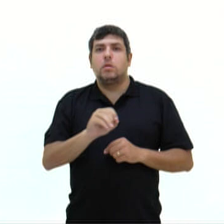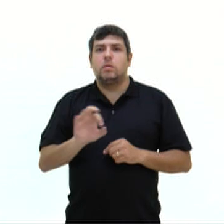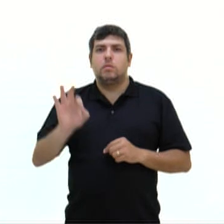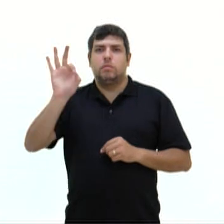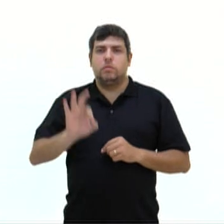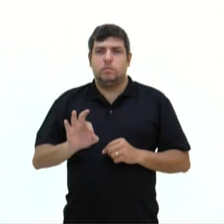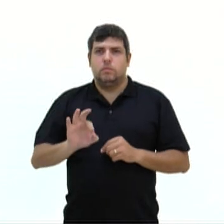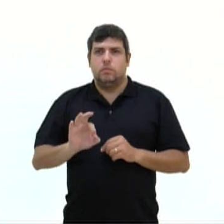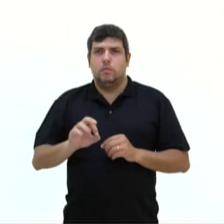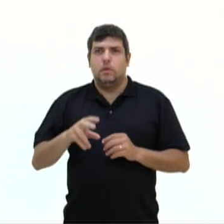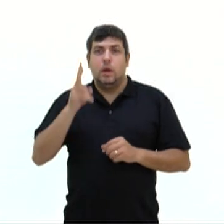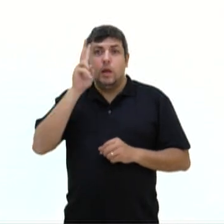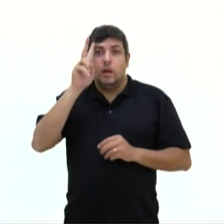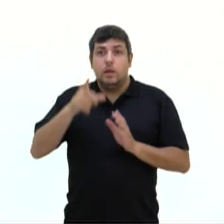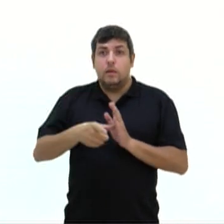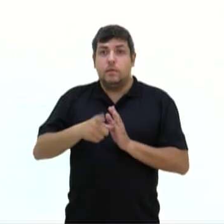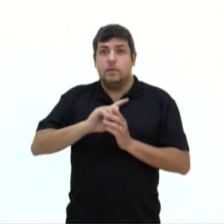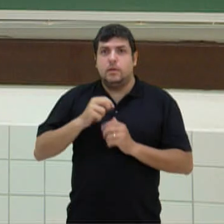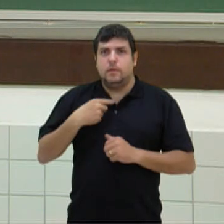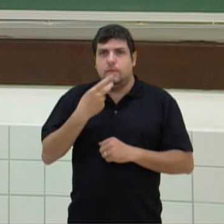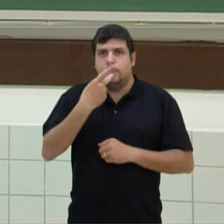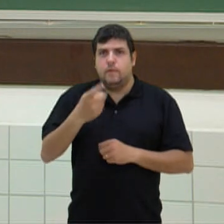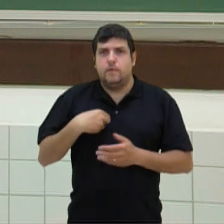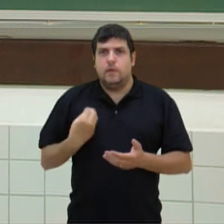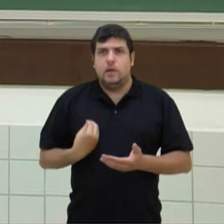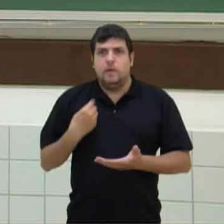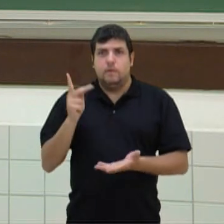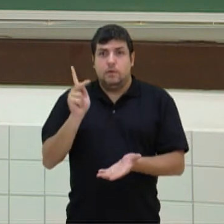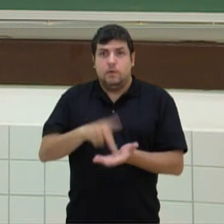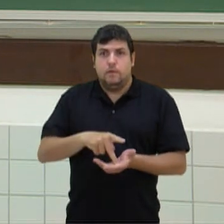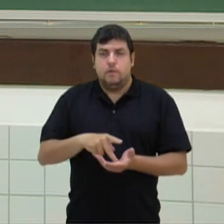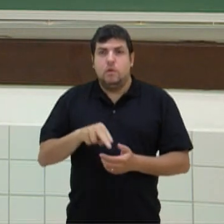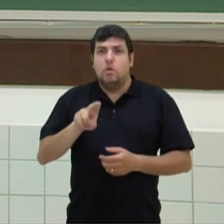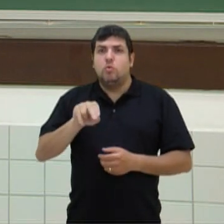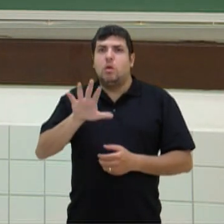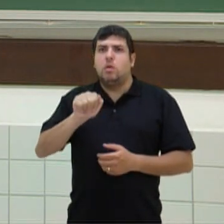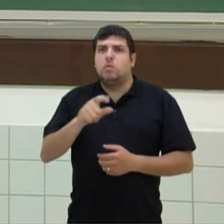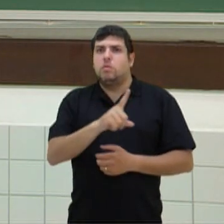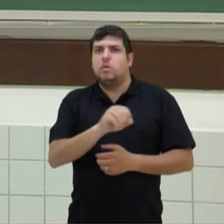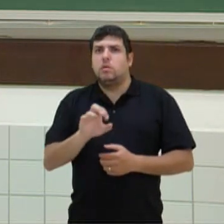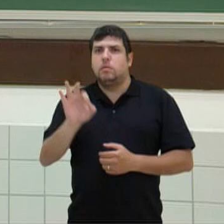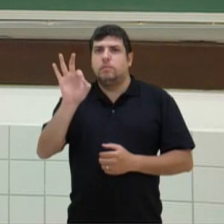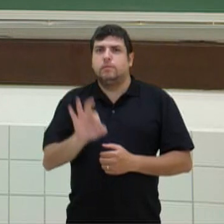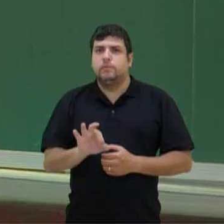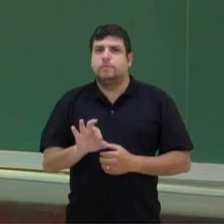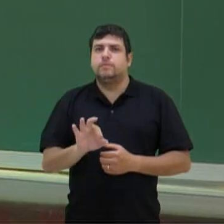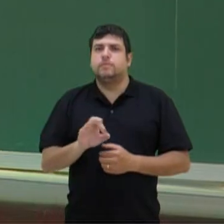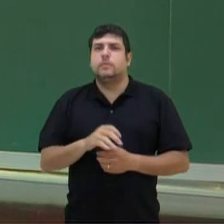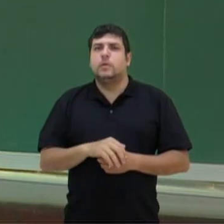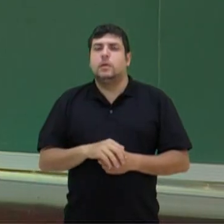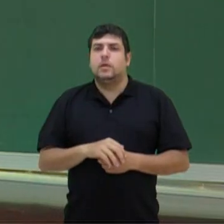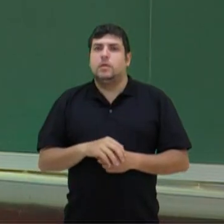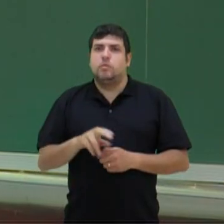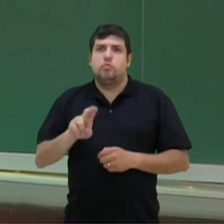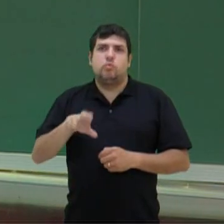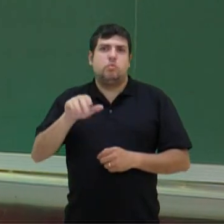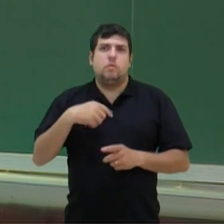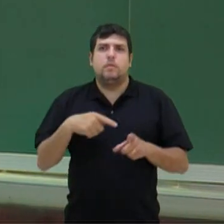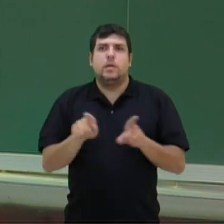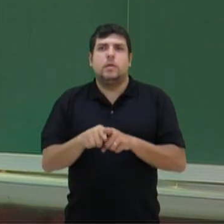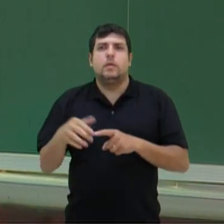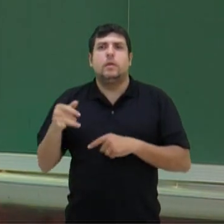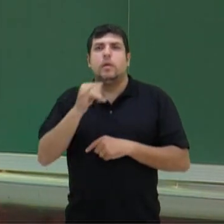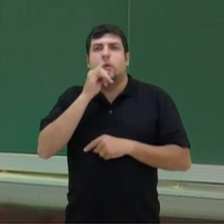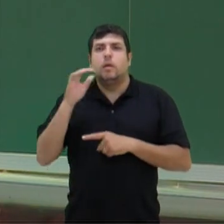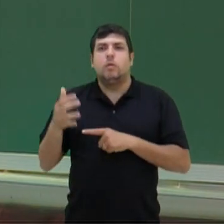que eu falei antes, nessa vida, na vida real, não existe nada que seja 100% eficiente, né? Não existe nenhum motor que seja